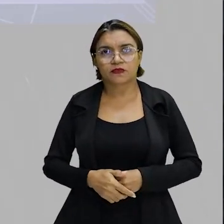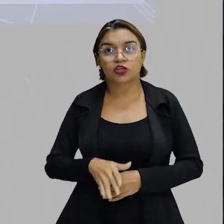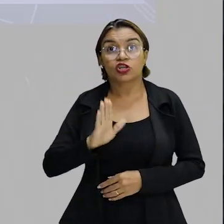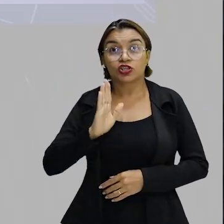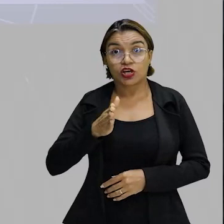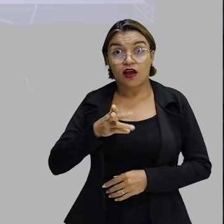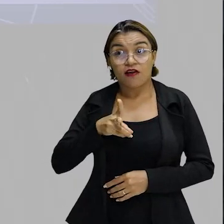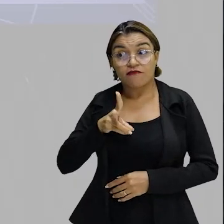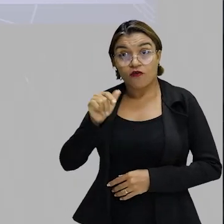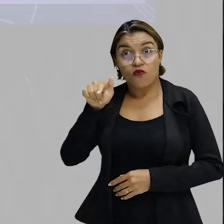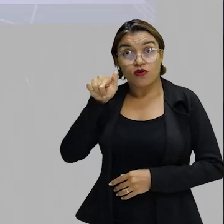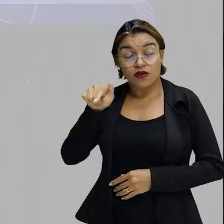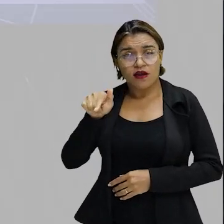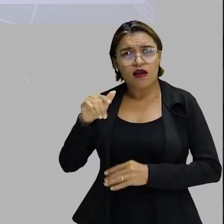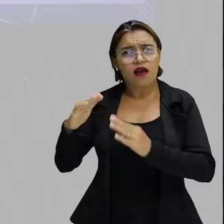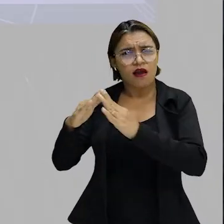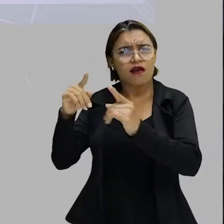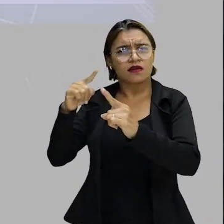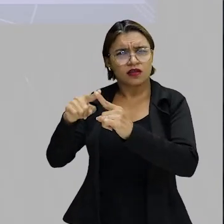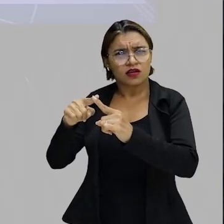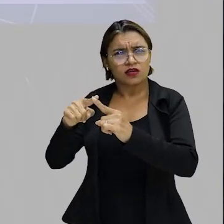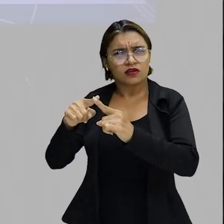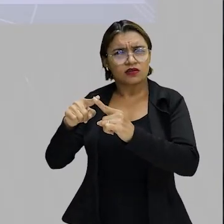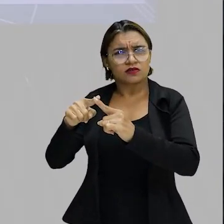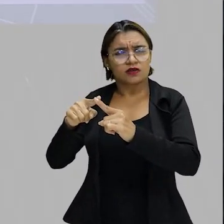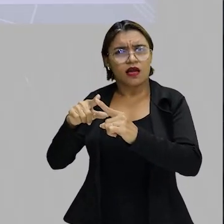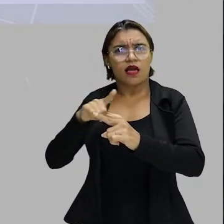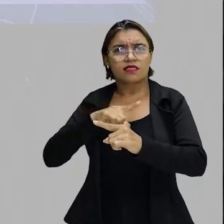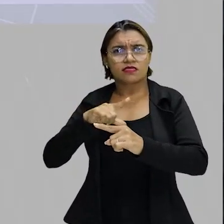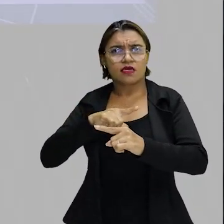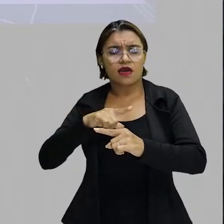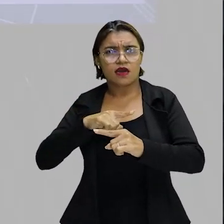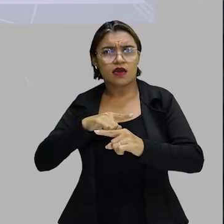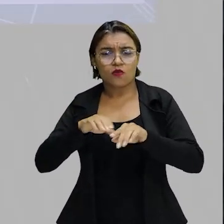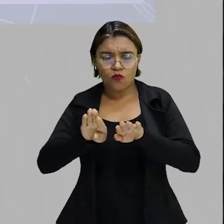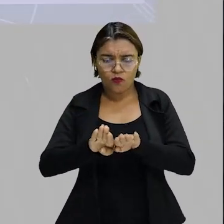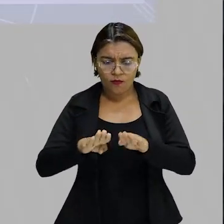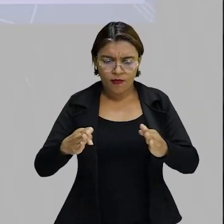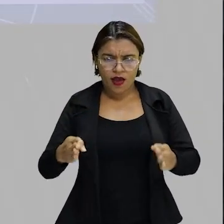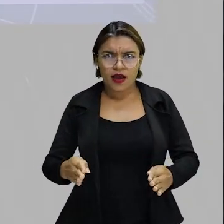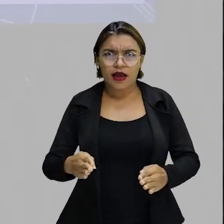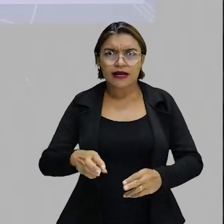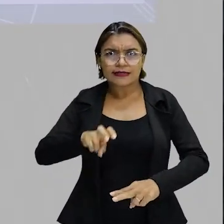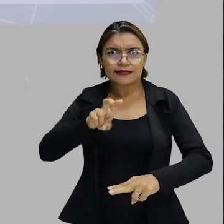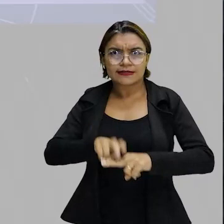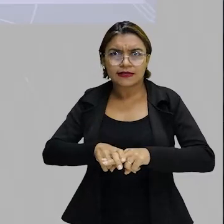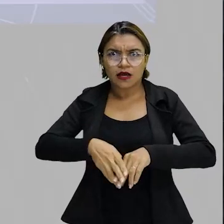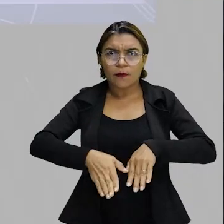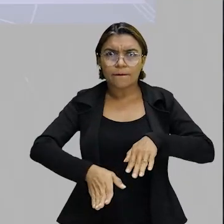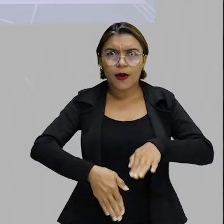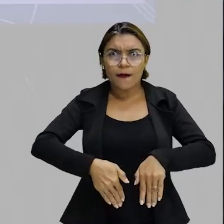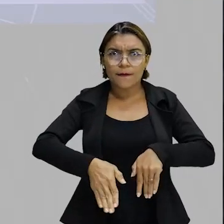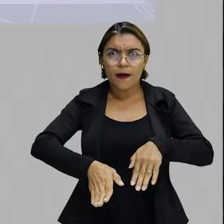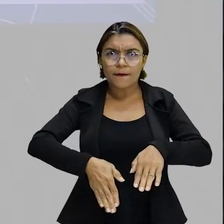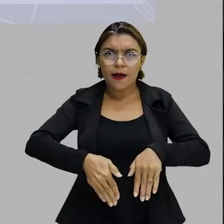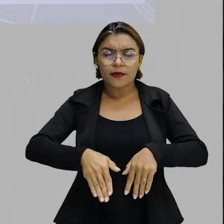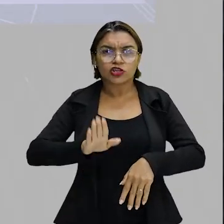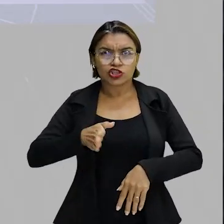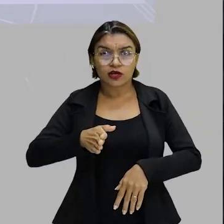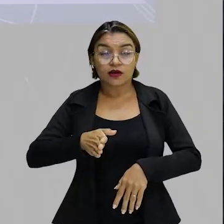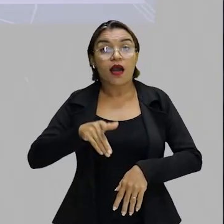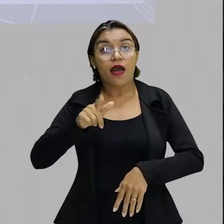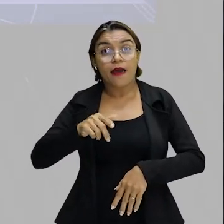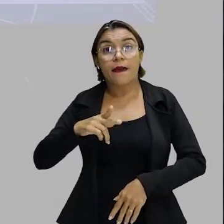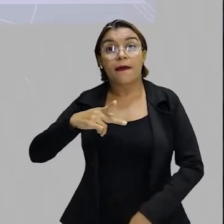uma igreja? Com certeza. Já viu uma pessoa sentada numa caixa, batendo, ajudando ali o som? Percussão, movimento de